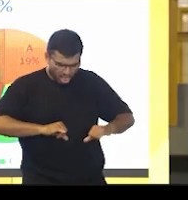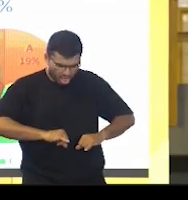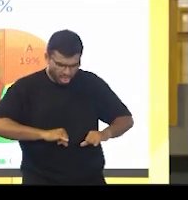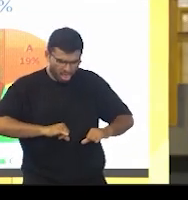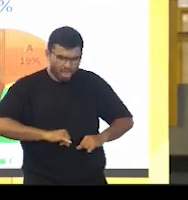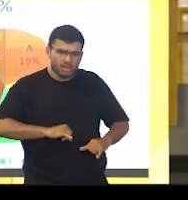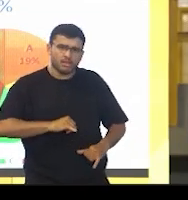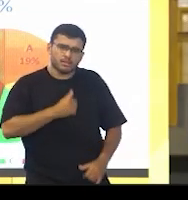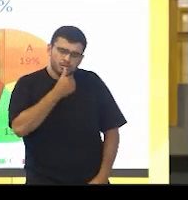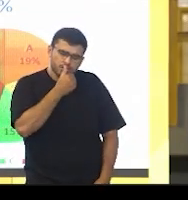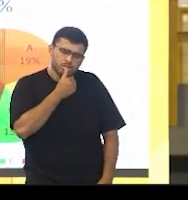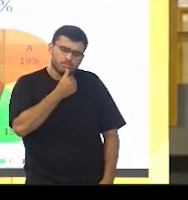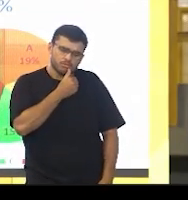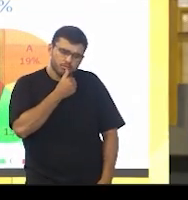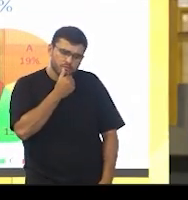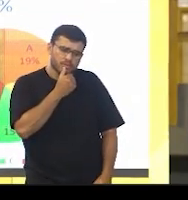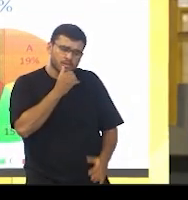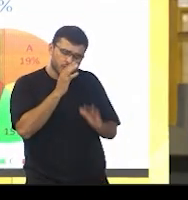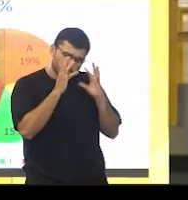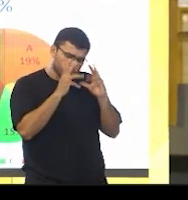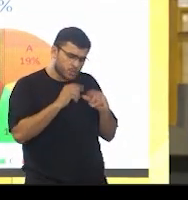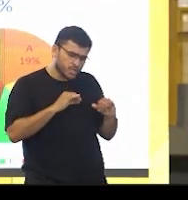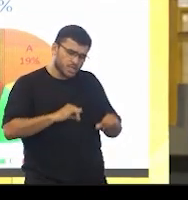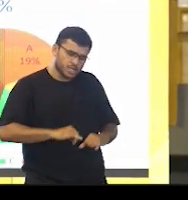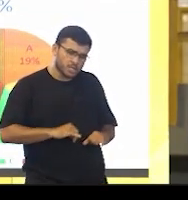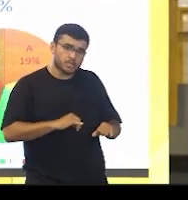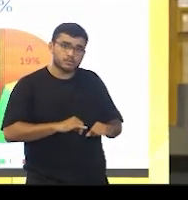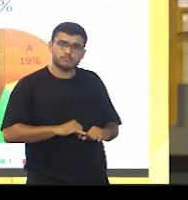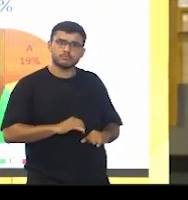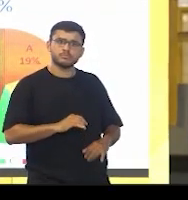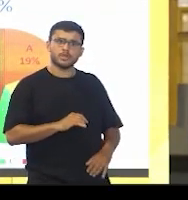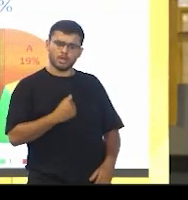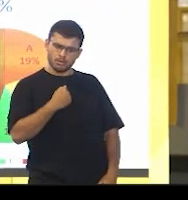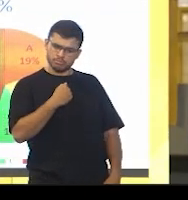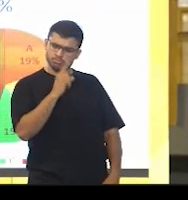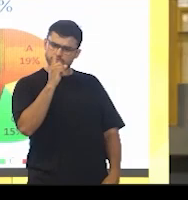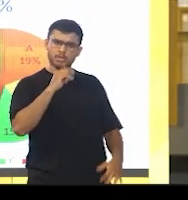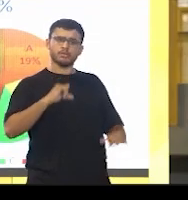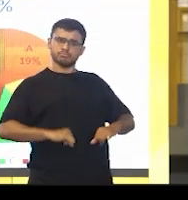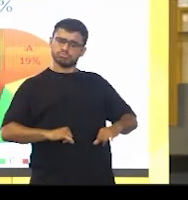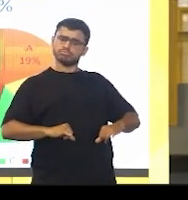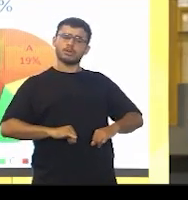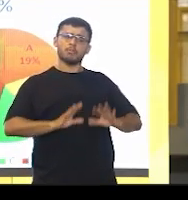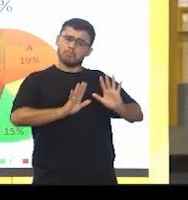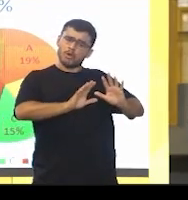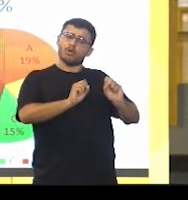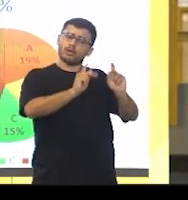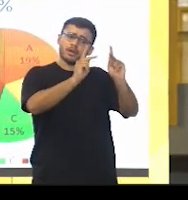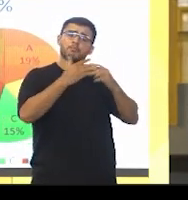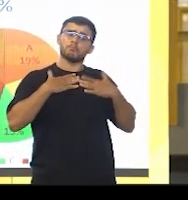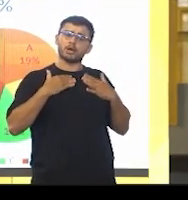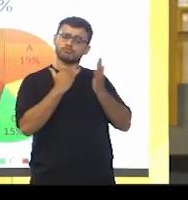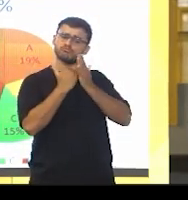manda em mim. Sou eu que mando no meu sofrimento. Ei, e sofrimento significa o quê?